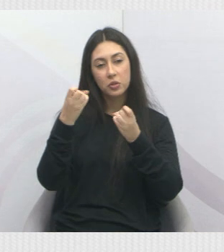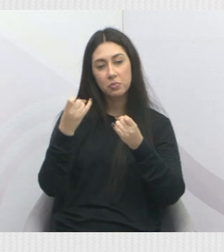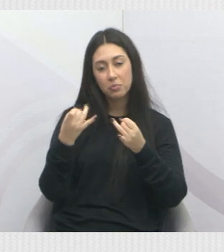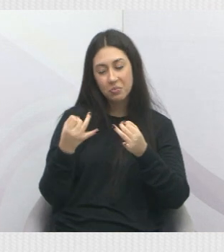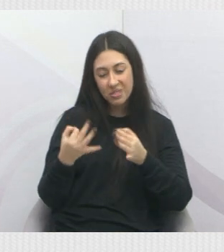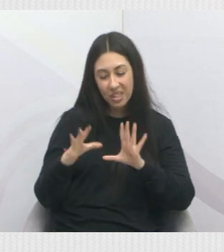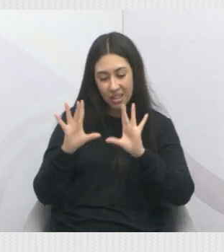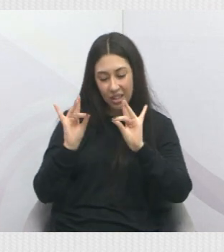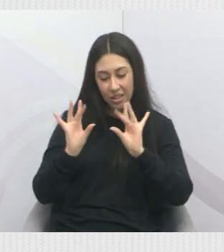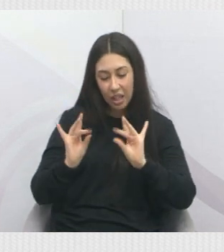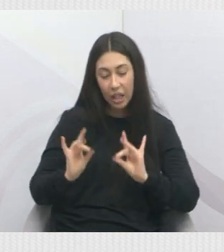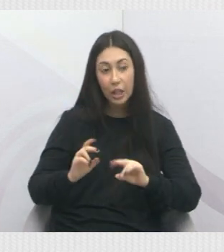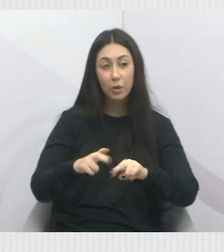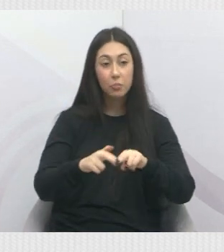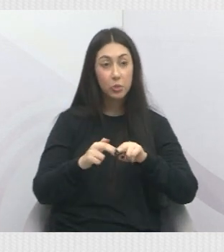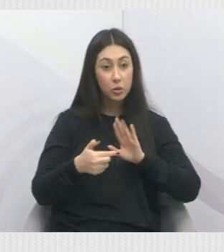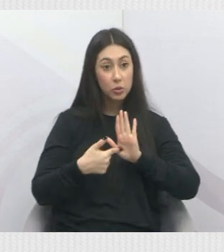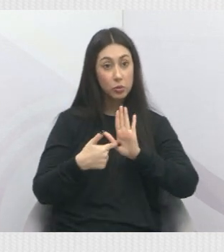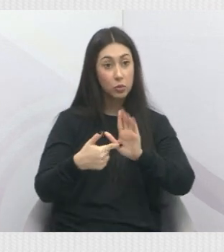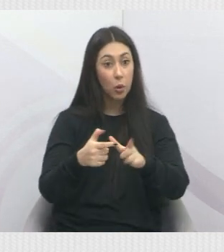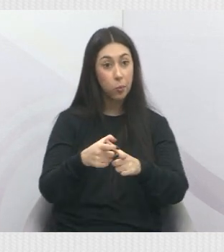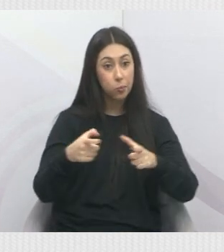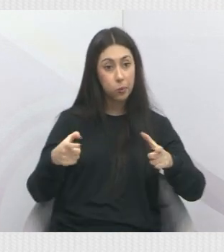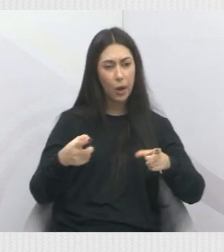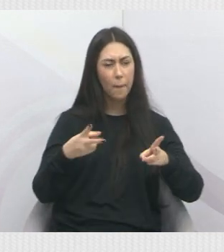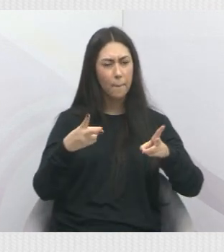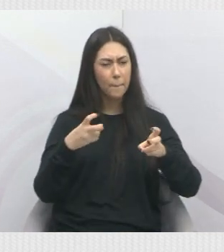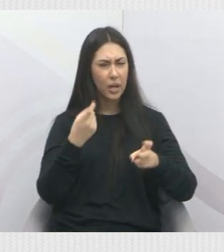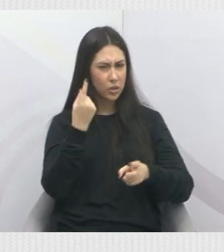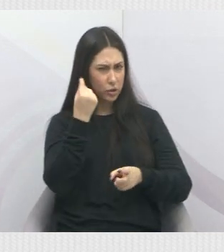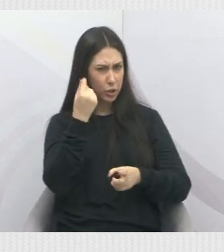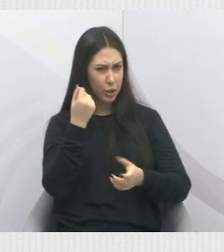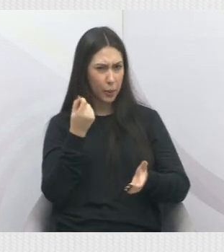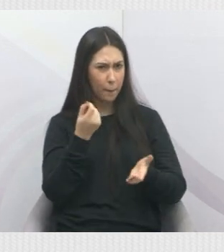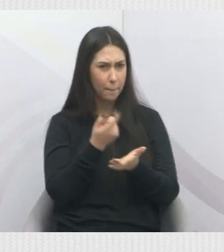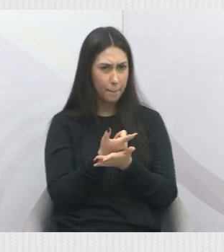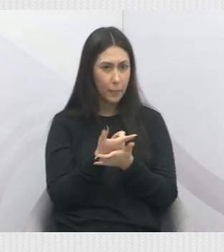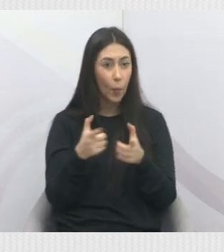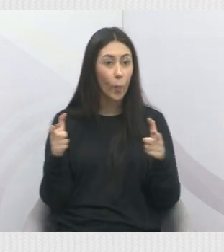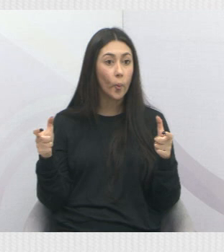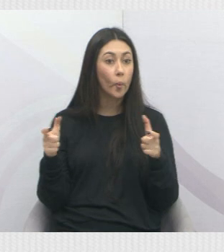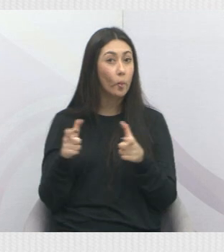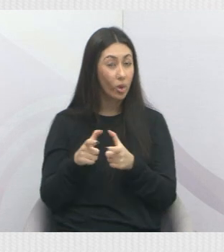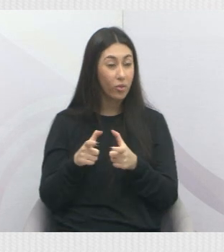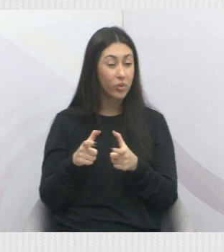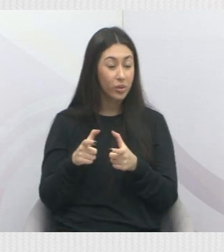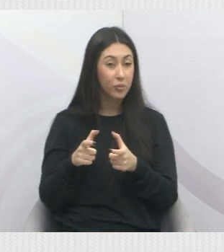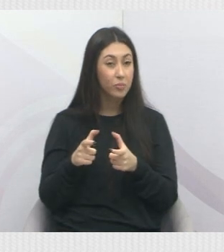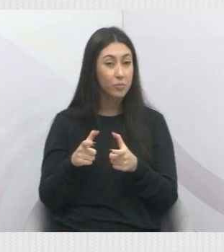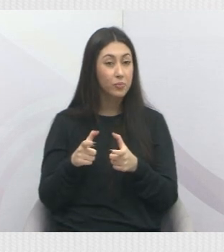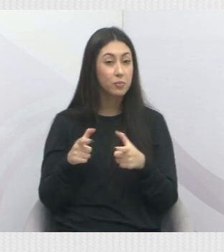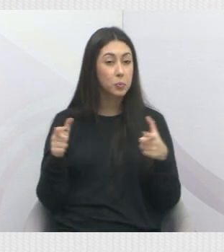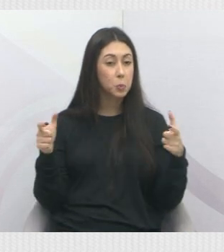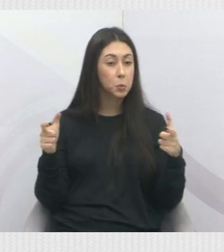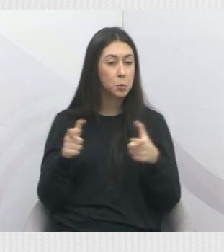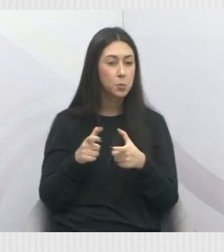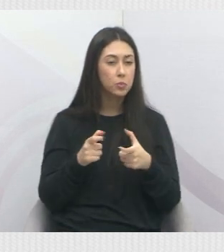aumento. Tanto é que os valores gastos, vocês podem perceber que até teve uma redução, né, de